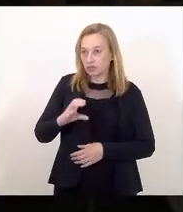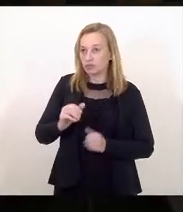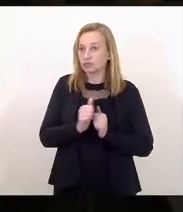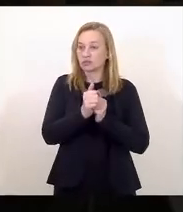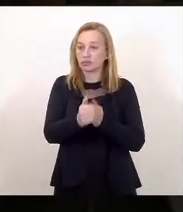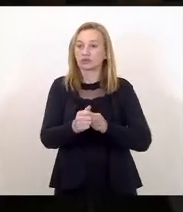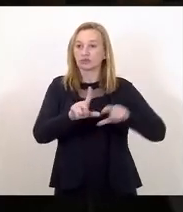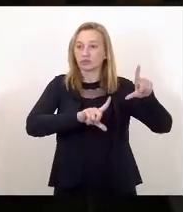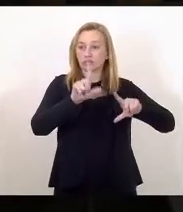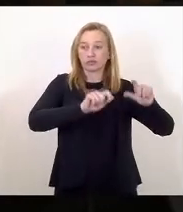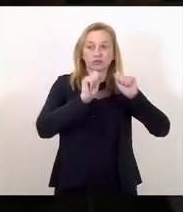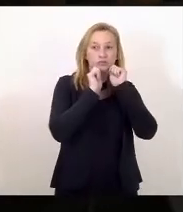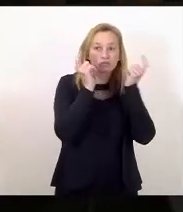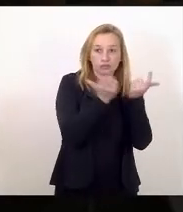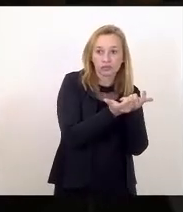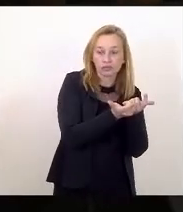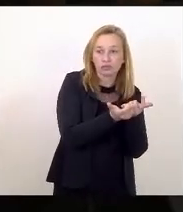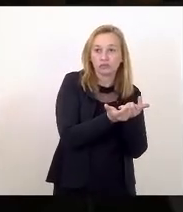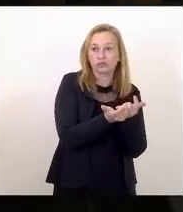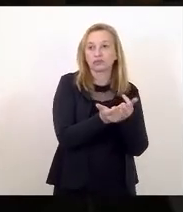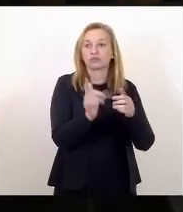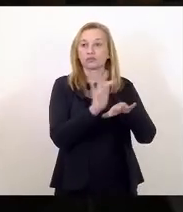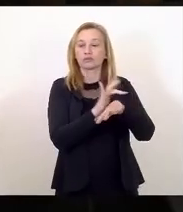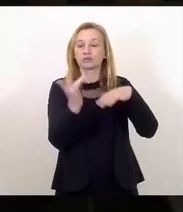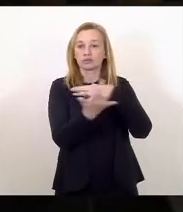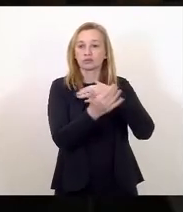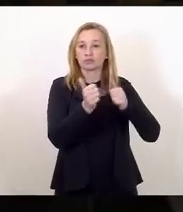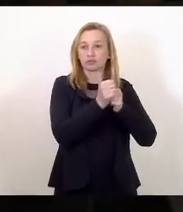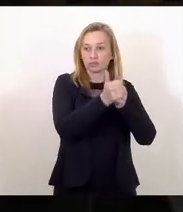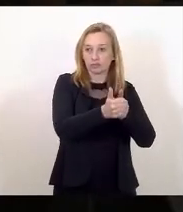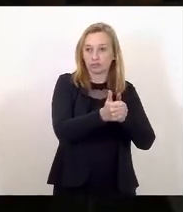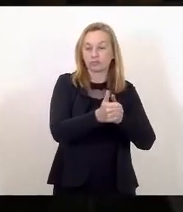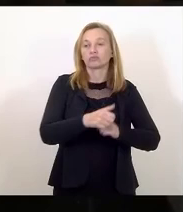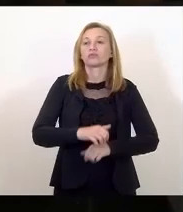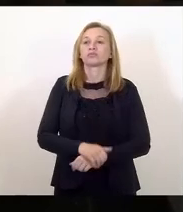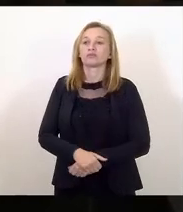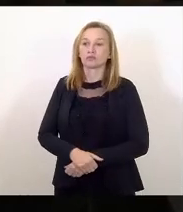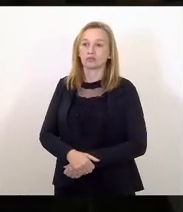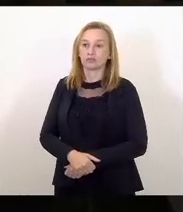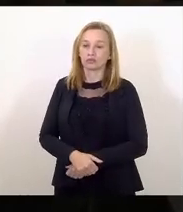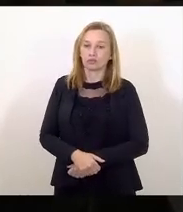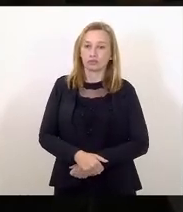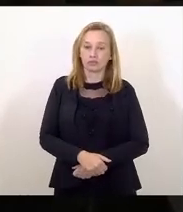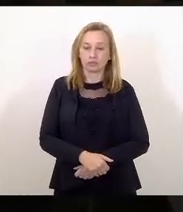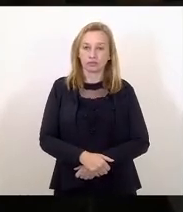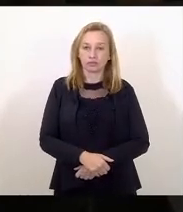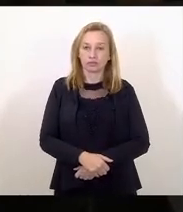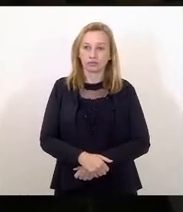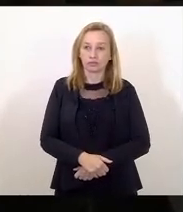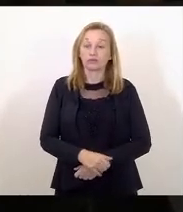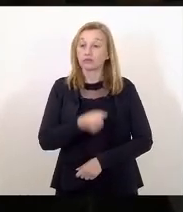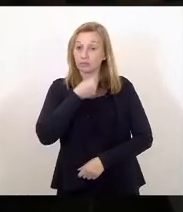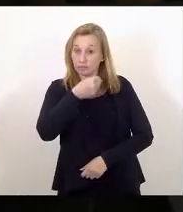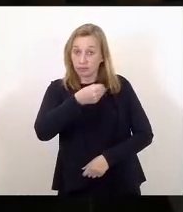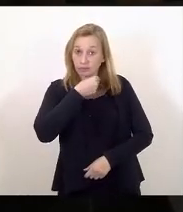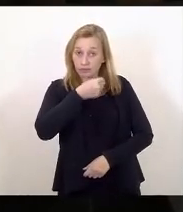que nos assistem pela TV Alérgica e nos seguem pelas redes sociais, imprensa,